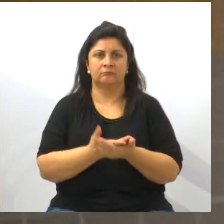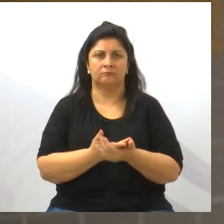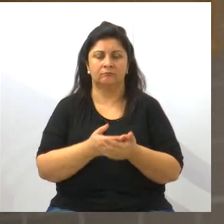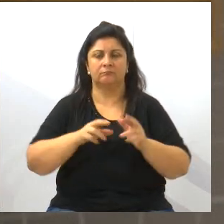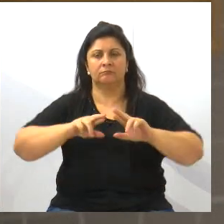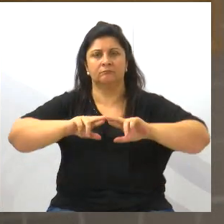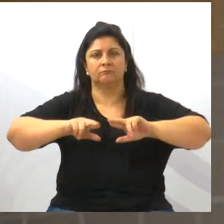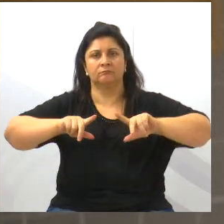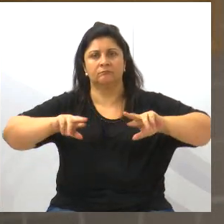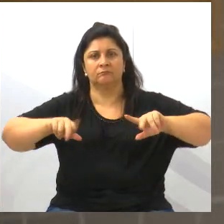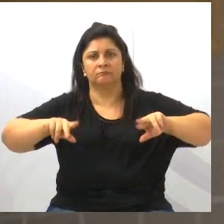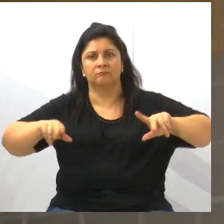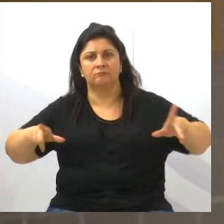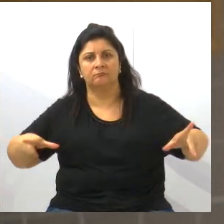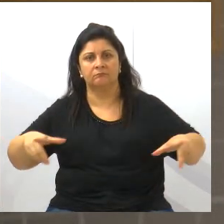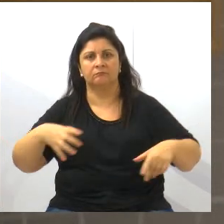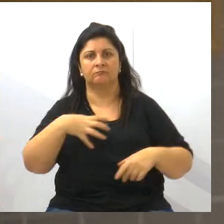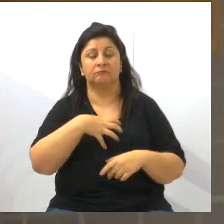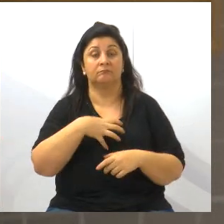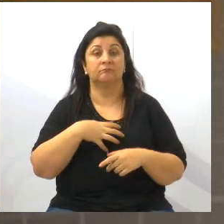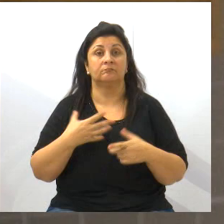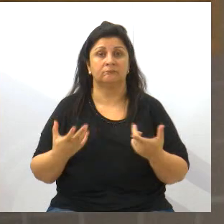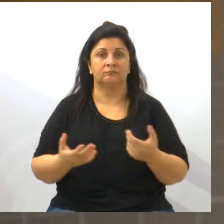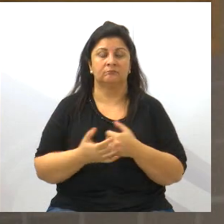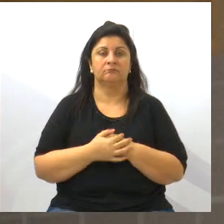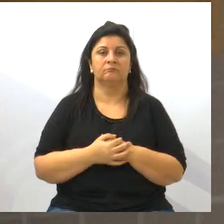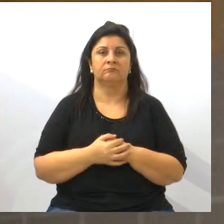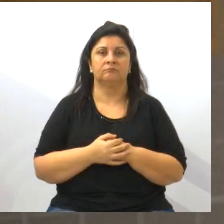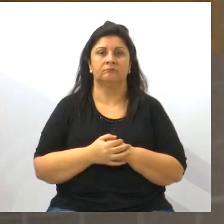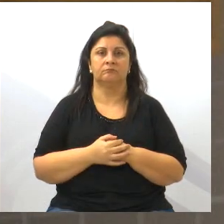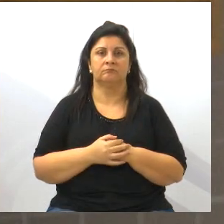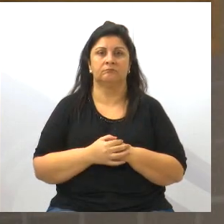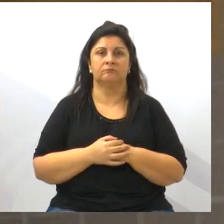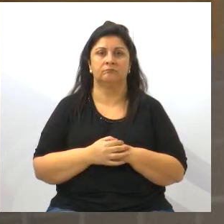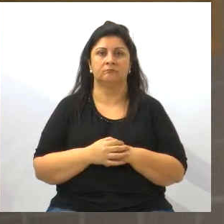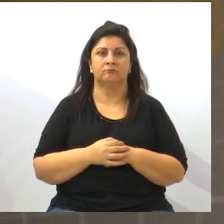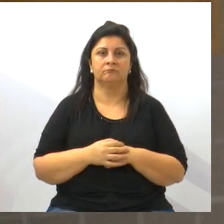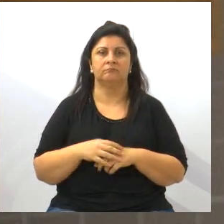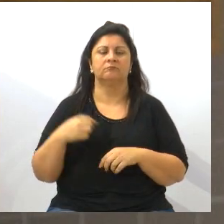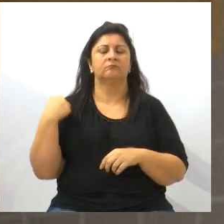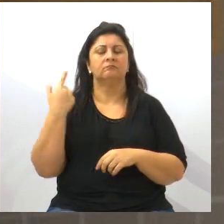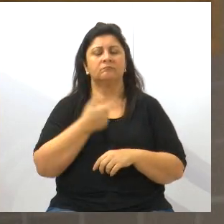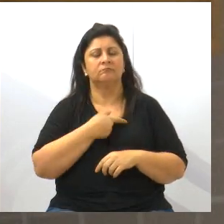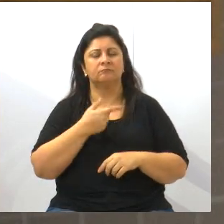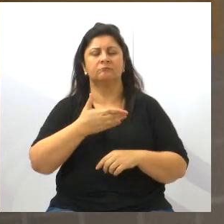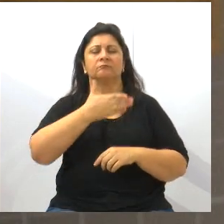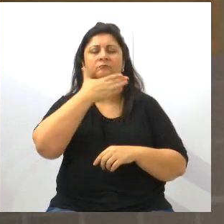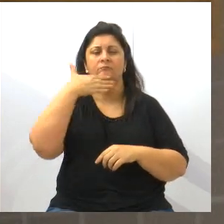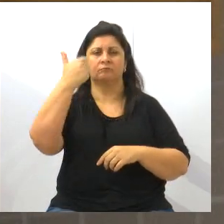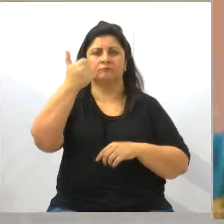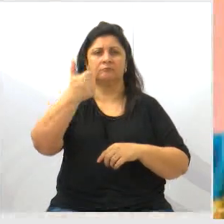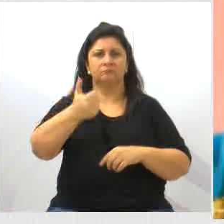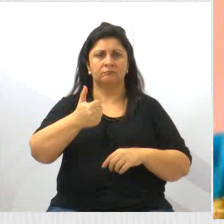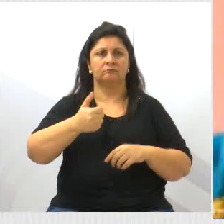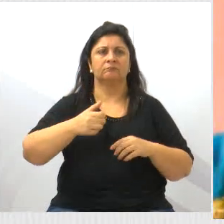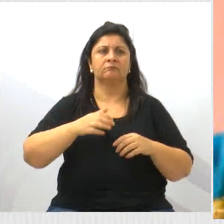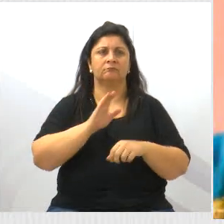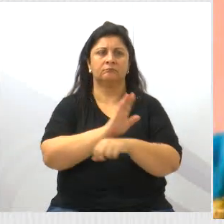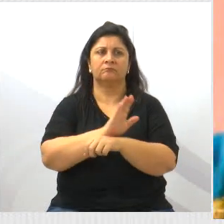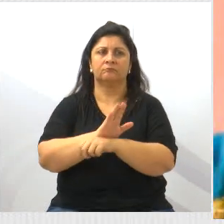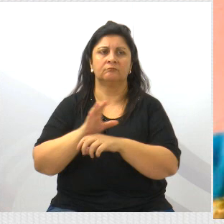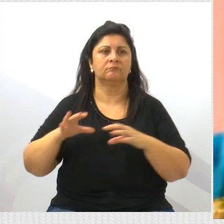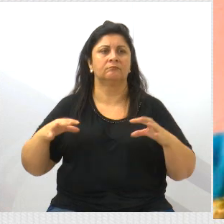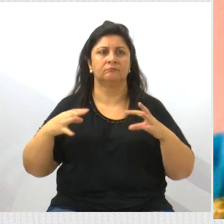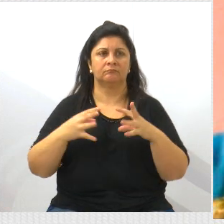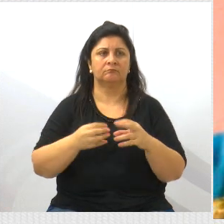diferentes maneiras e formas, né, para que a gente possa ir melhorando a habitação, atender todos